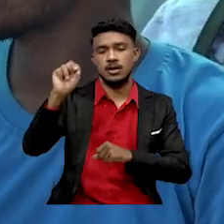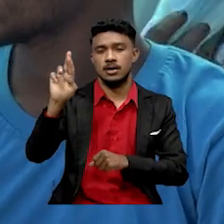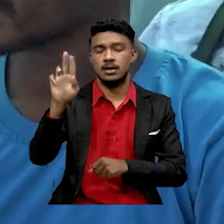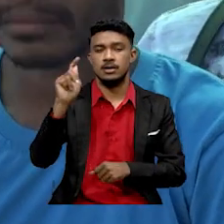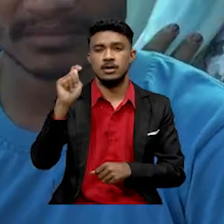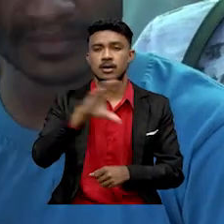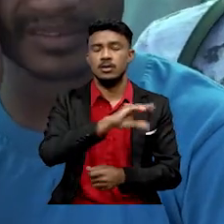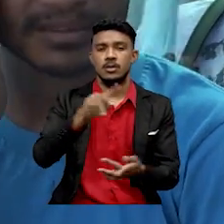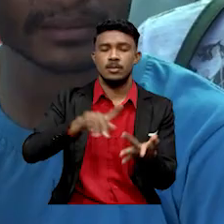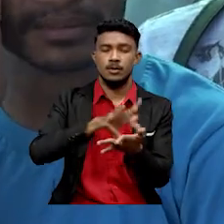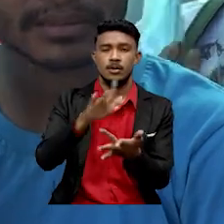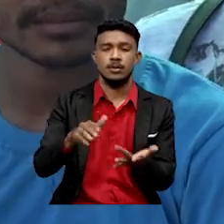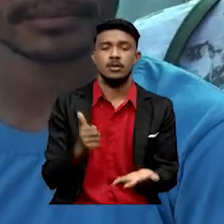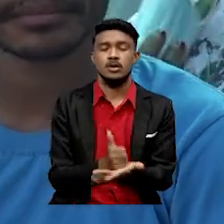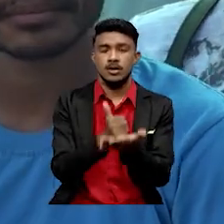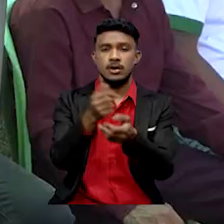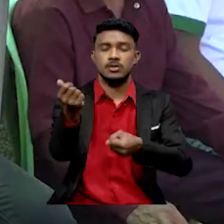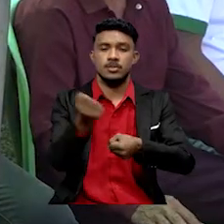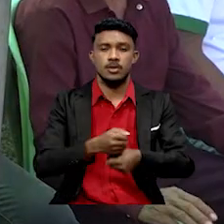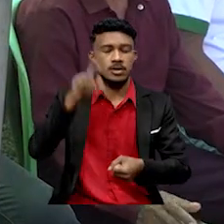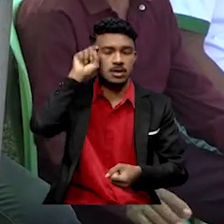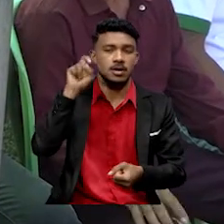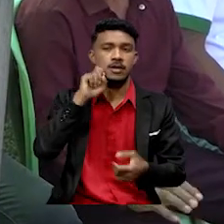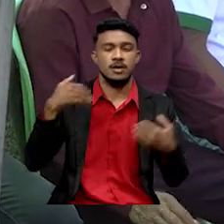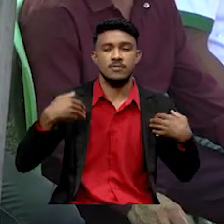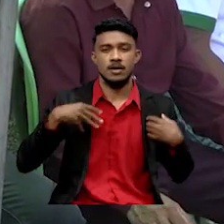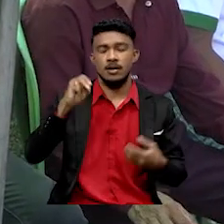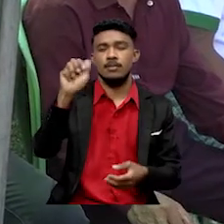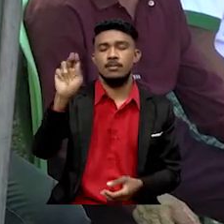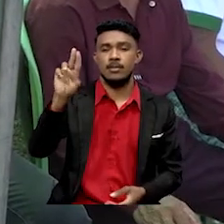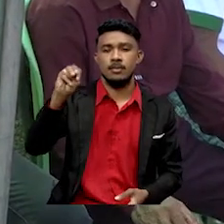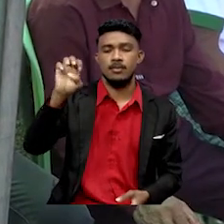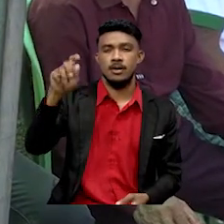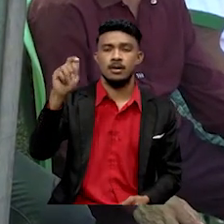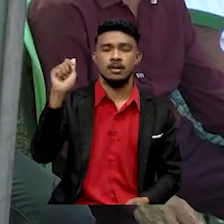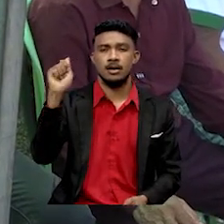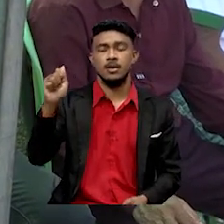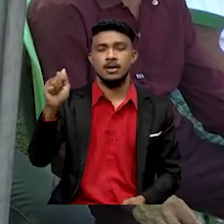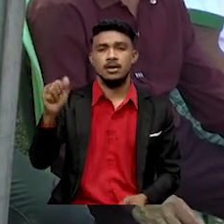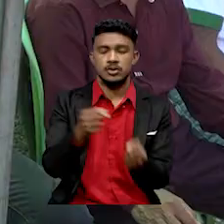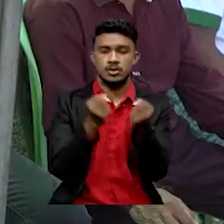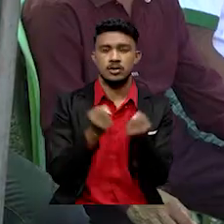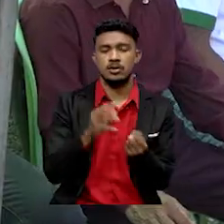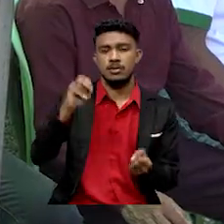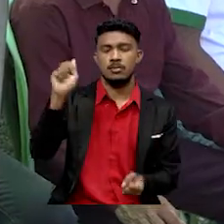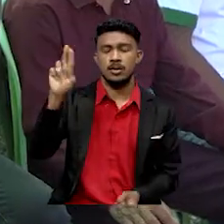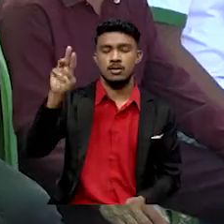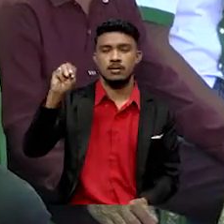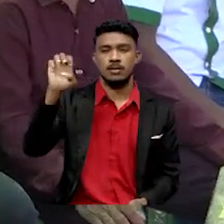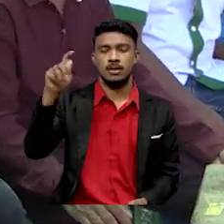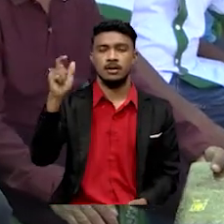no Movimento Apoio Kaira Lasana Gusmão, iha area Maumeta, aldeia Nartutu, suku Maumeta, posto